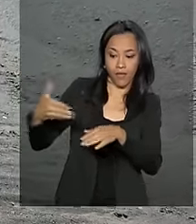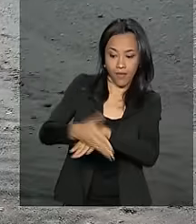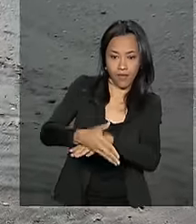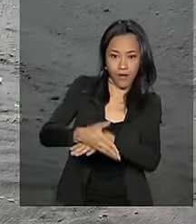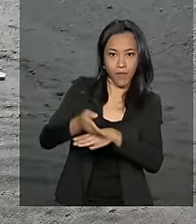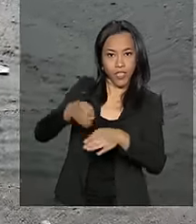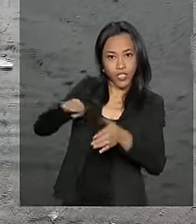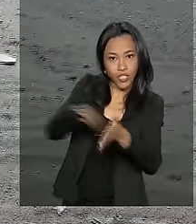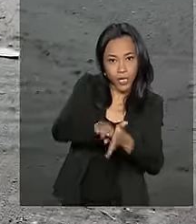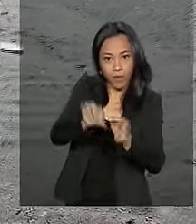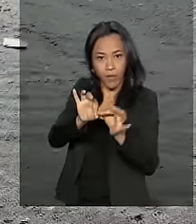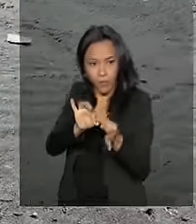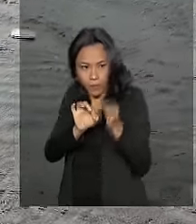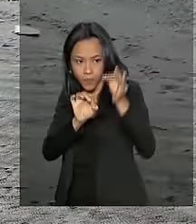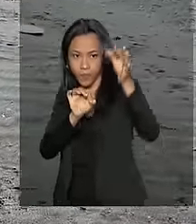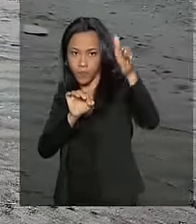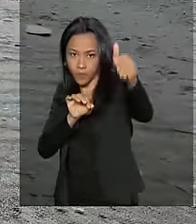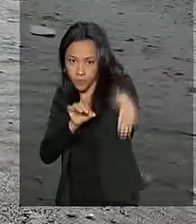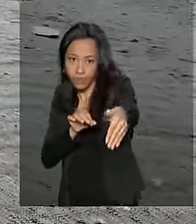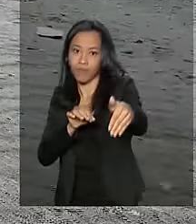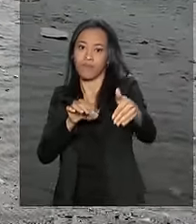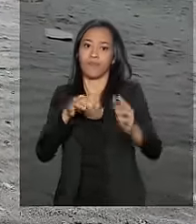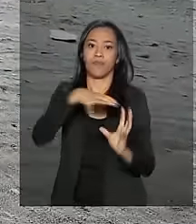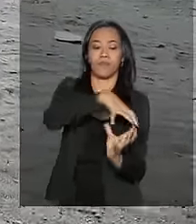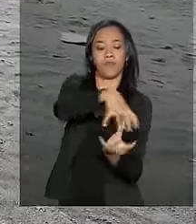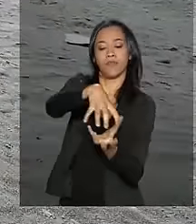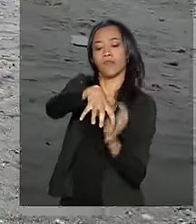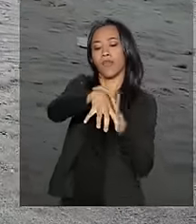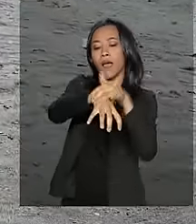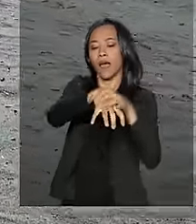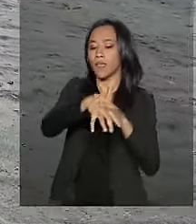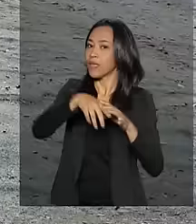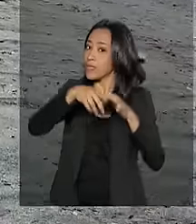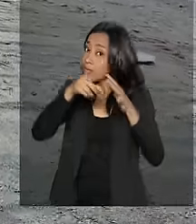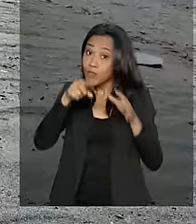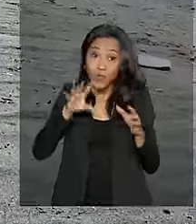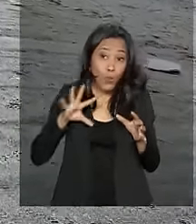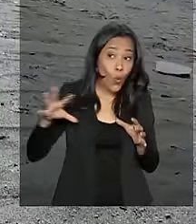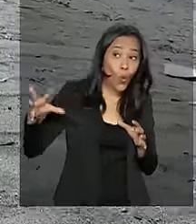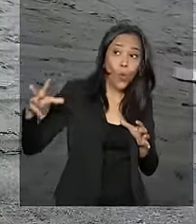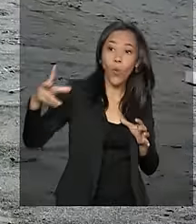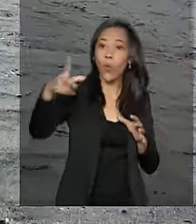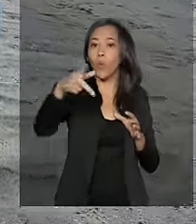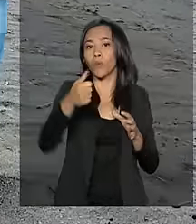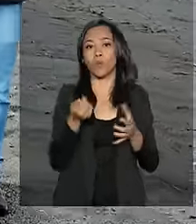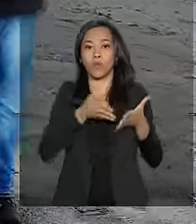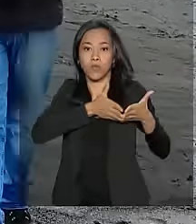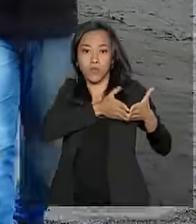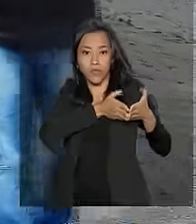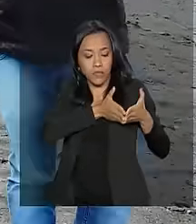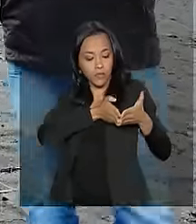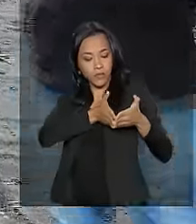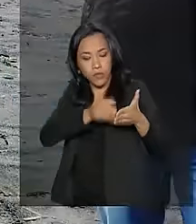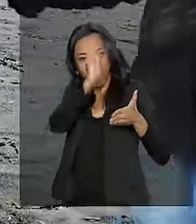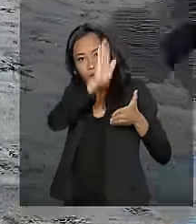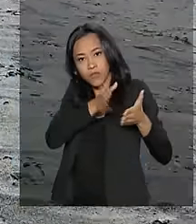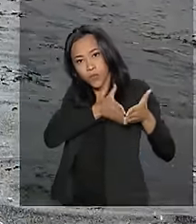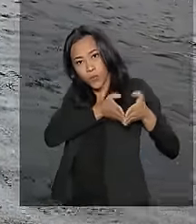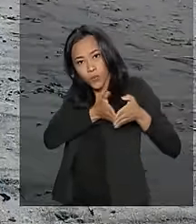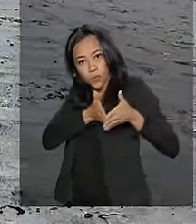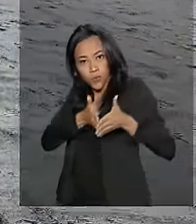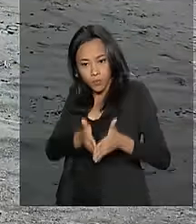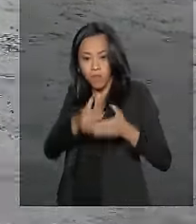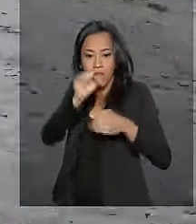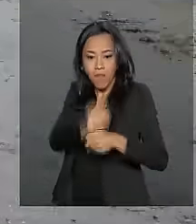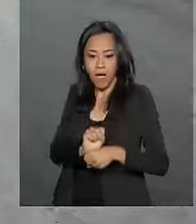para a Antártica. E o porto daqui é parada quase certa para os navios brasileiros que partem rumo ao